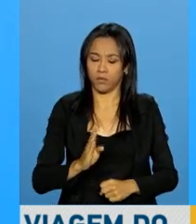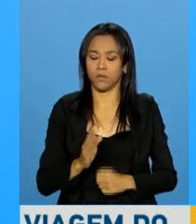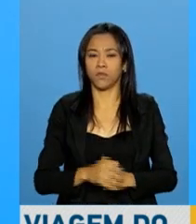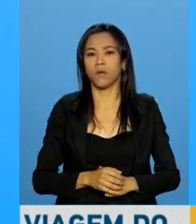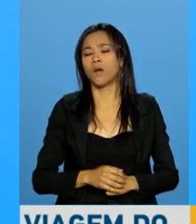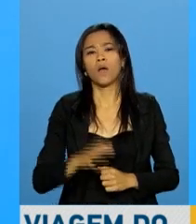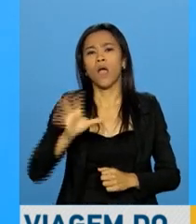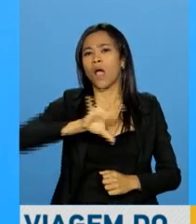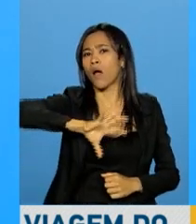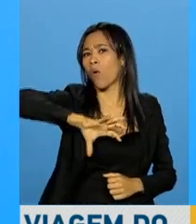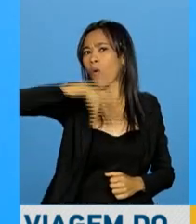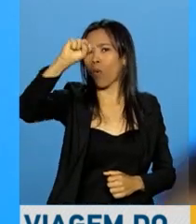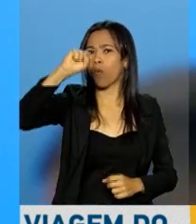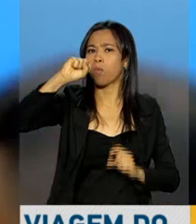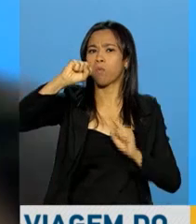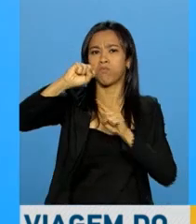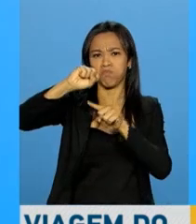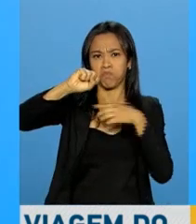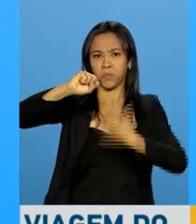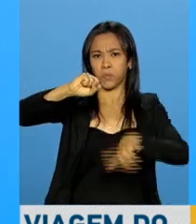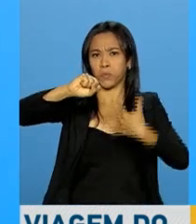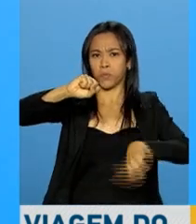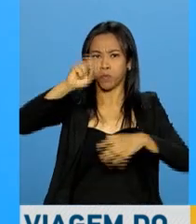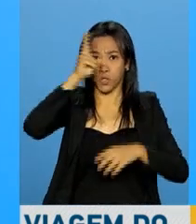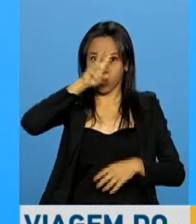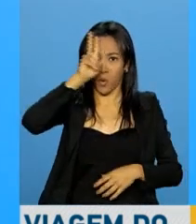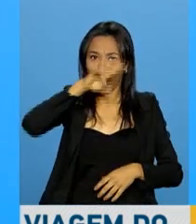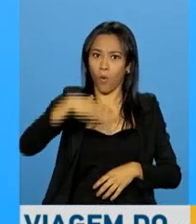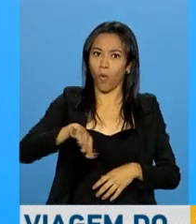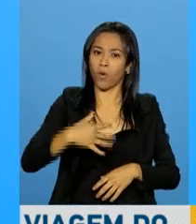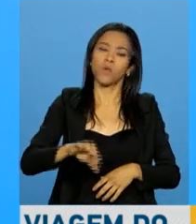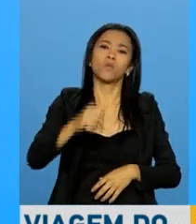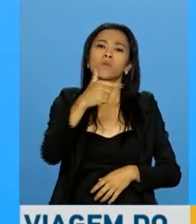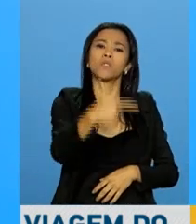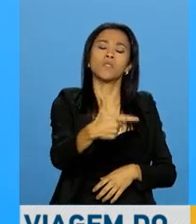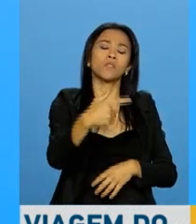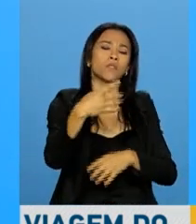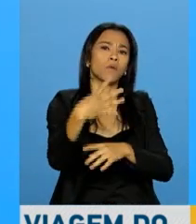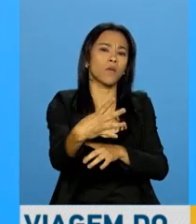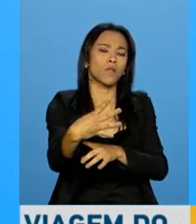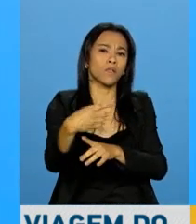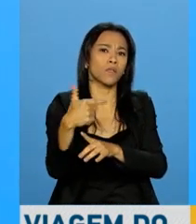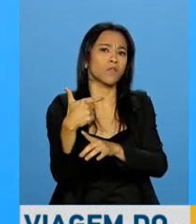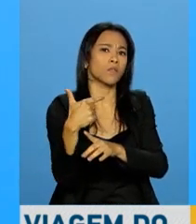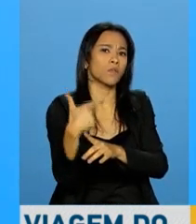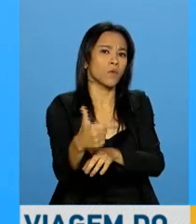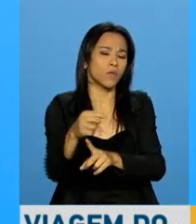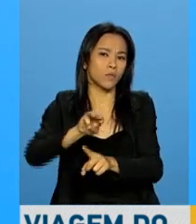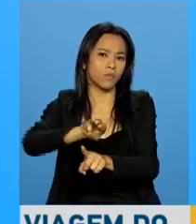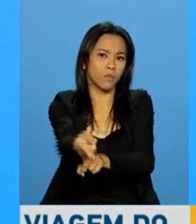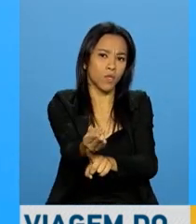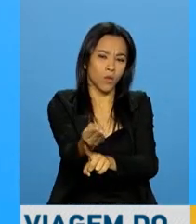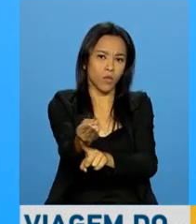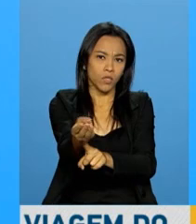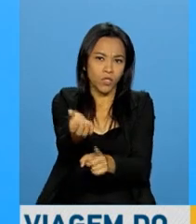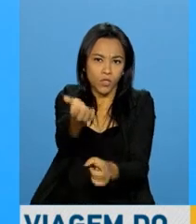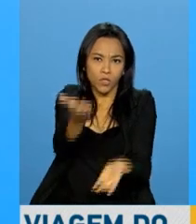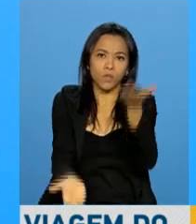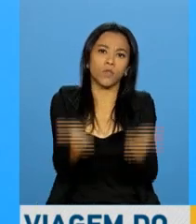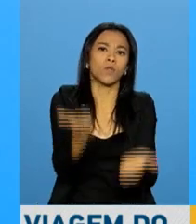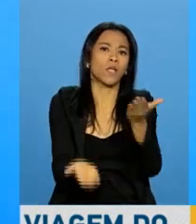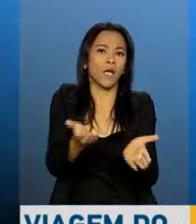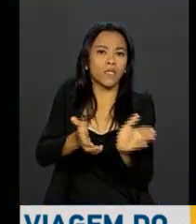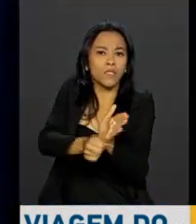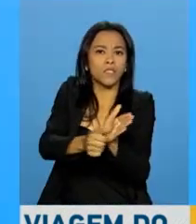ela bateu um recorde histórico e produziu mais de 242 milhões de toneladas de